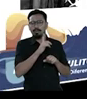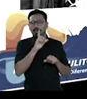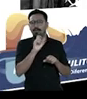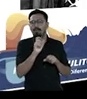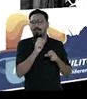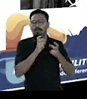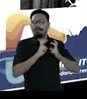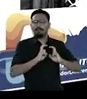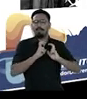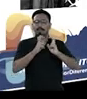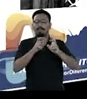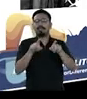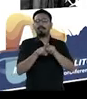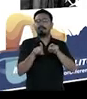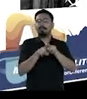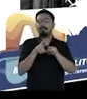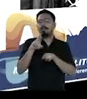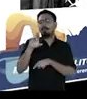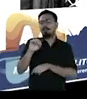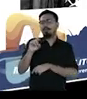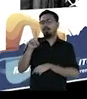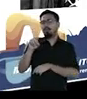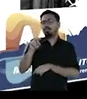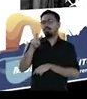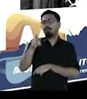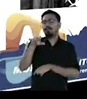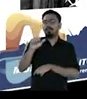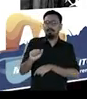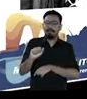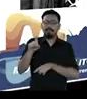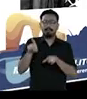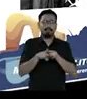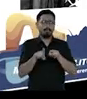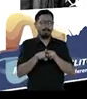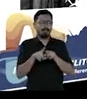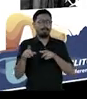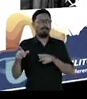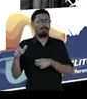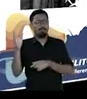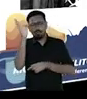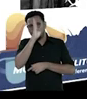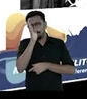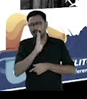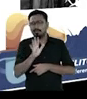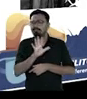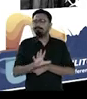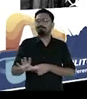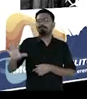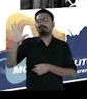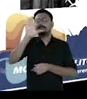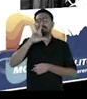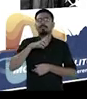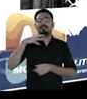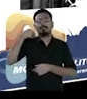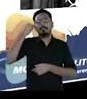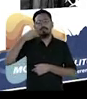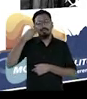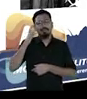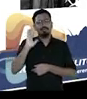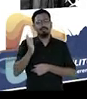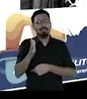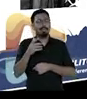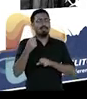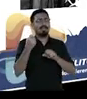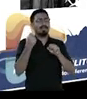e rodoviárias percorrendo esse Brasil afora, acumulando experiência nos trabalhos realizados em